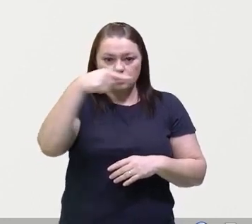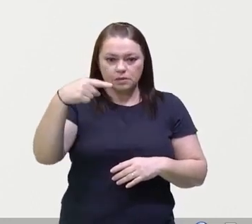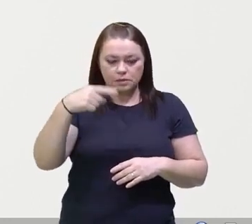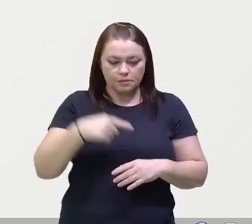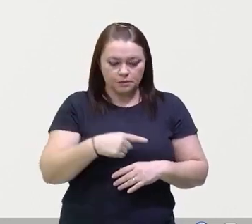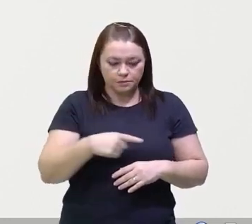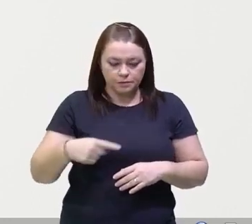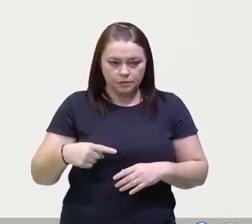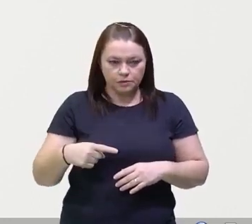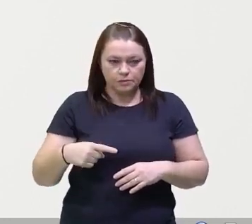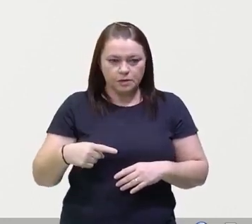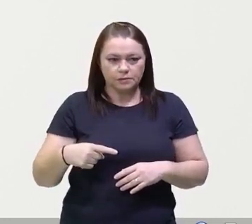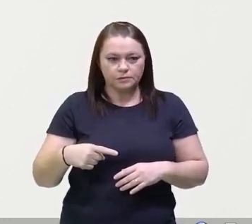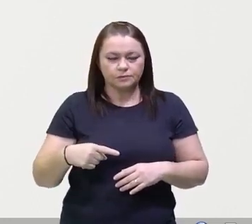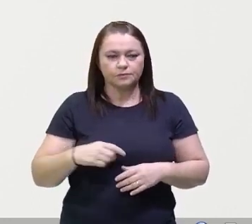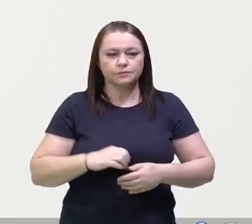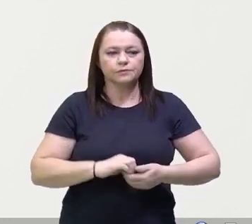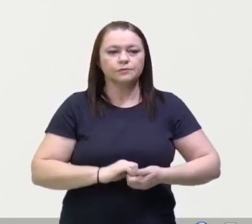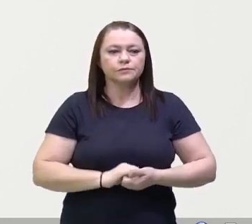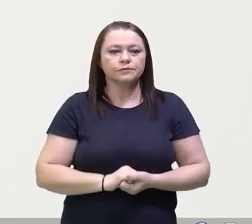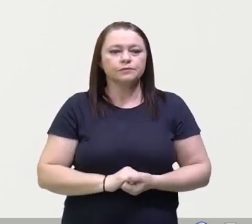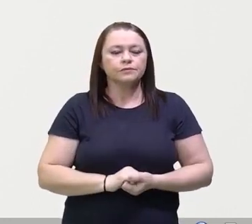certo?